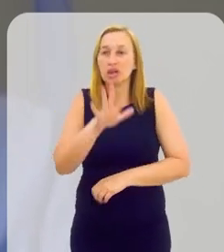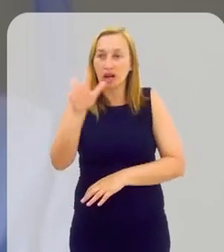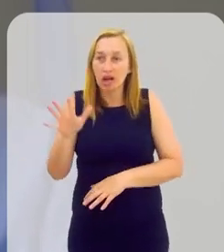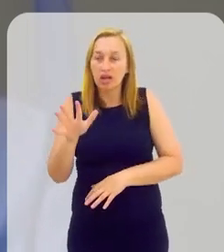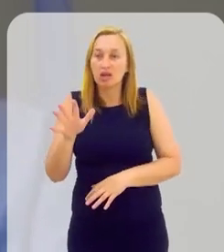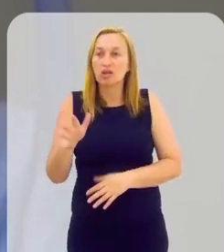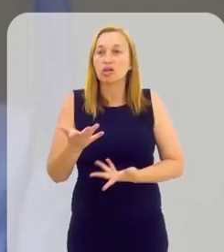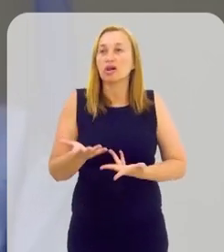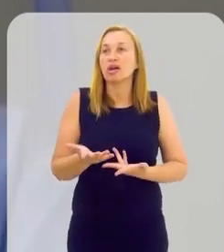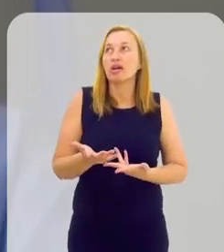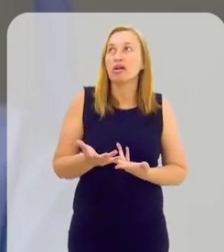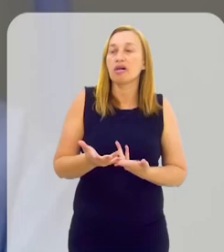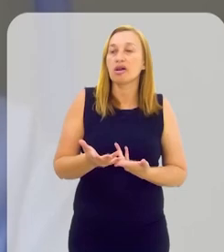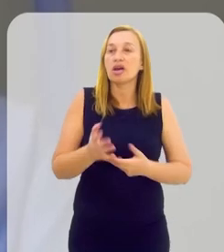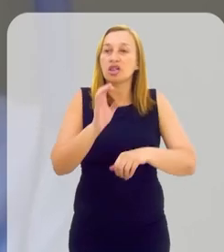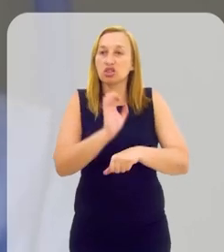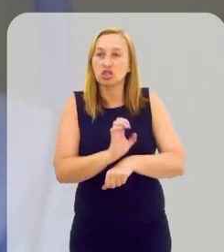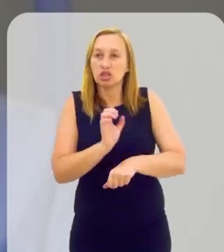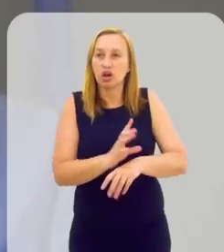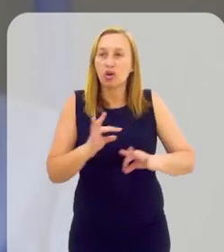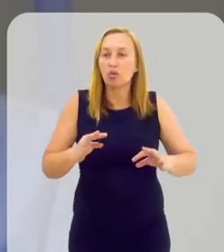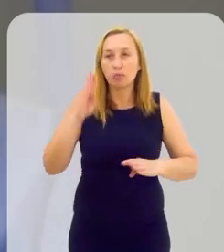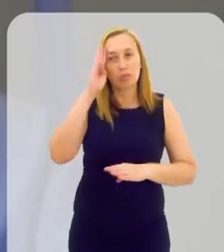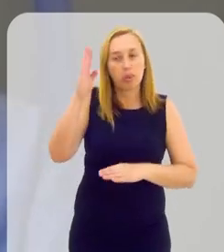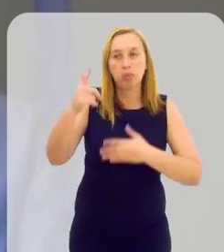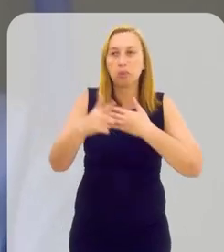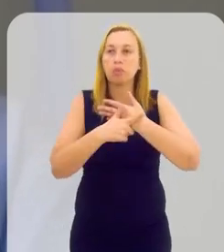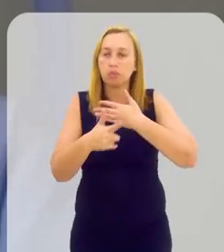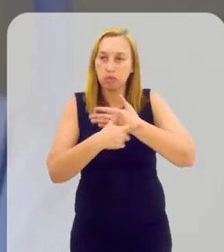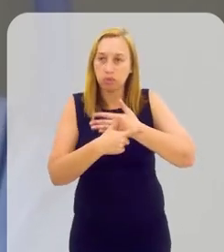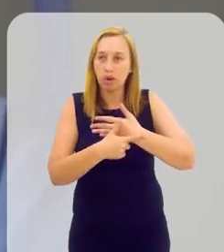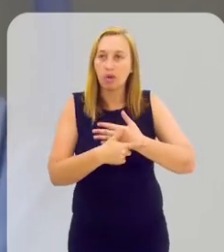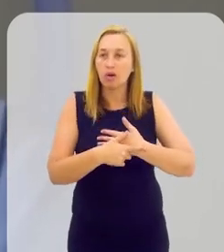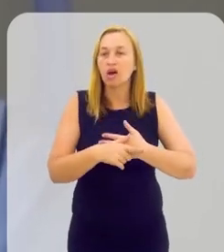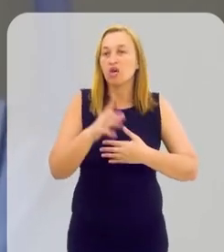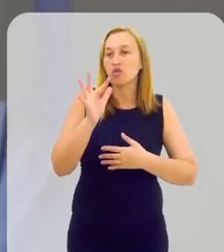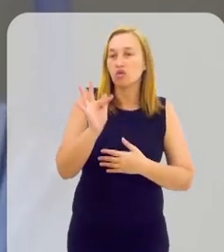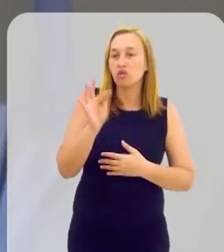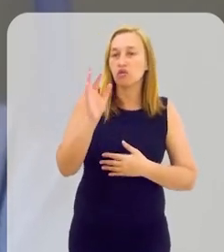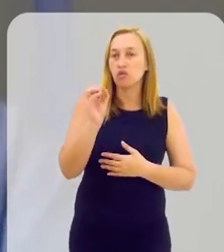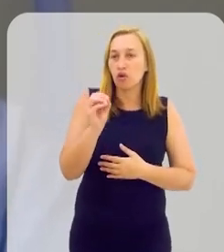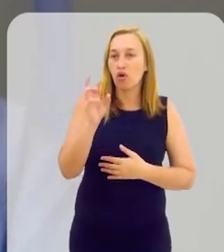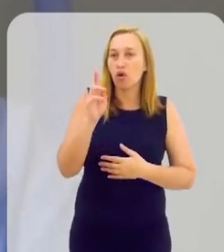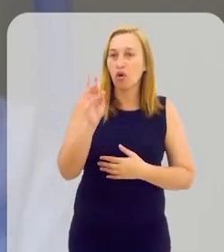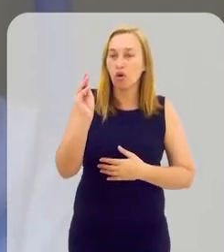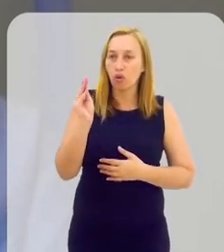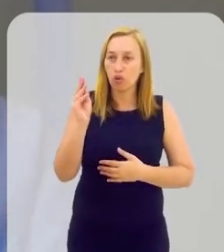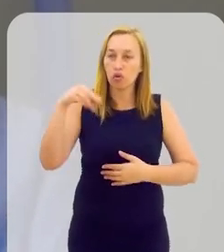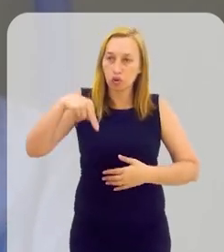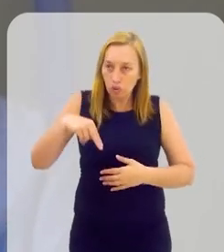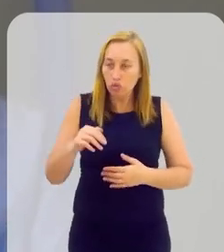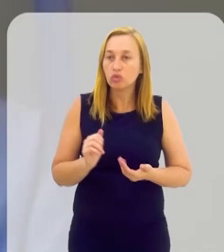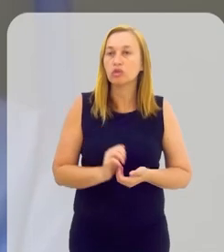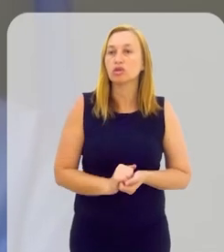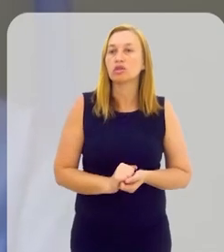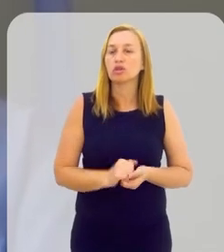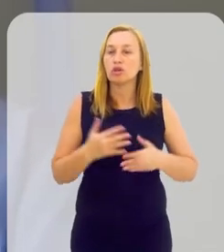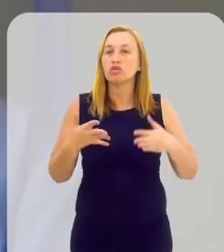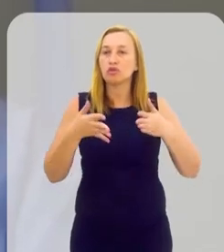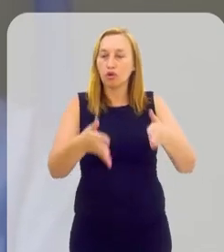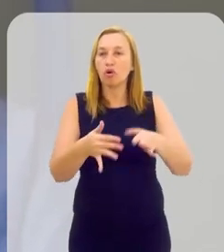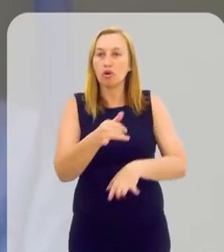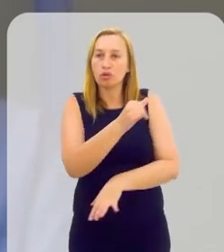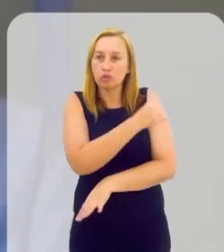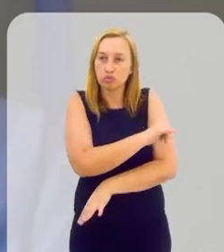a nossa Casa de Leis Estadual tem um papel fundamental nesse processo. O fórum, tendo como escopo